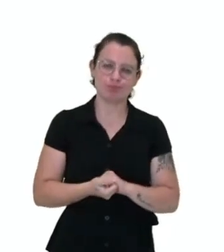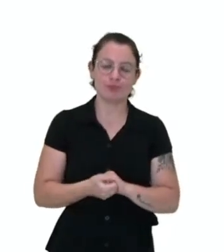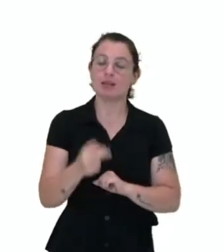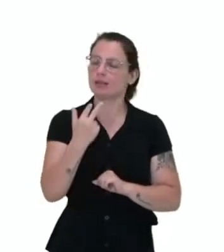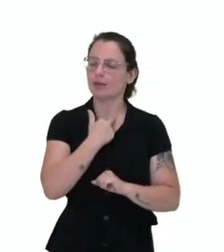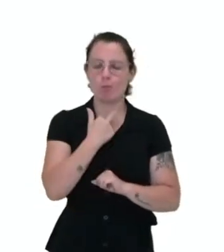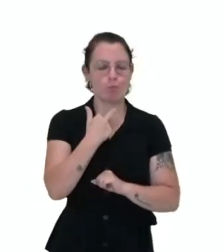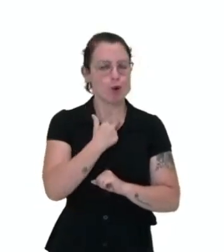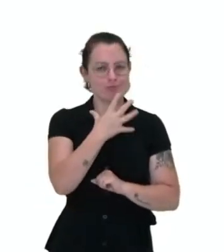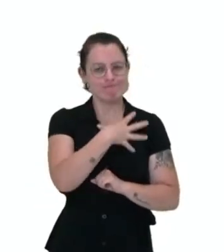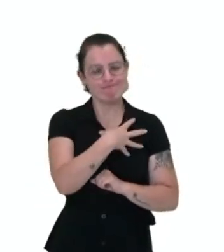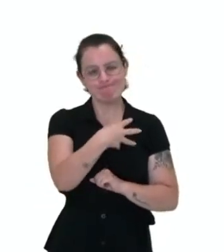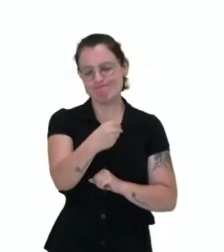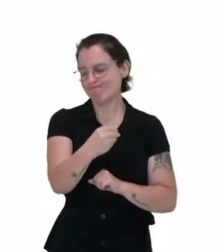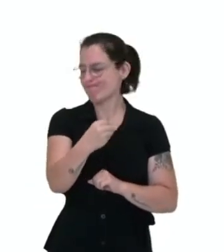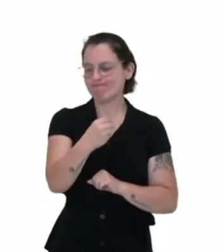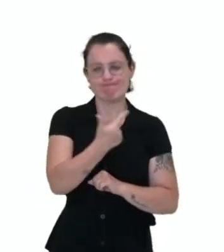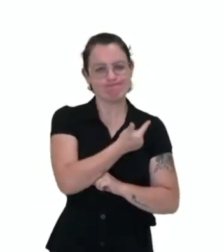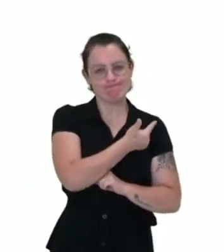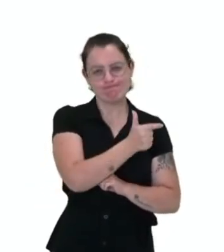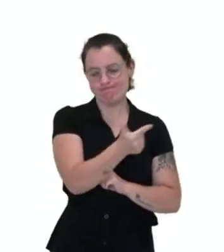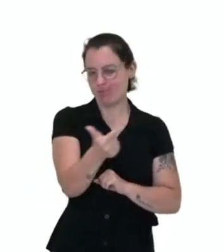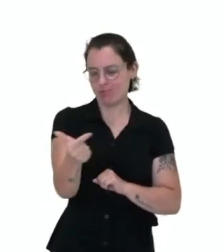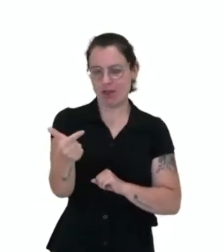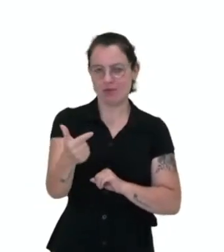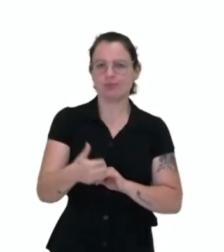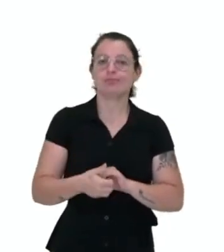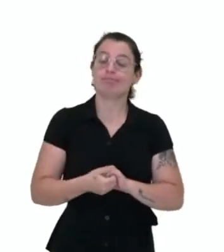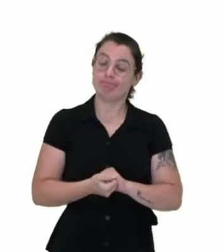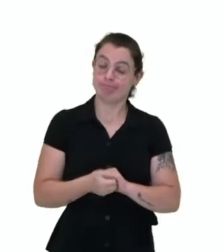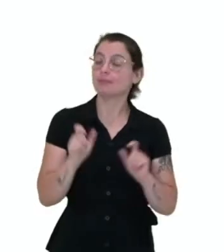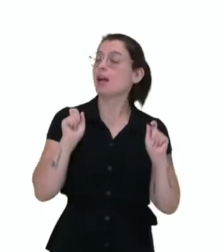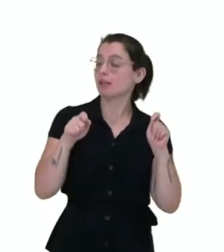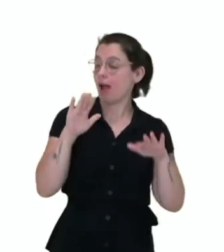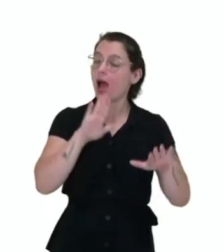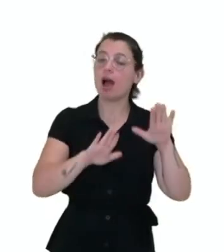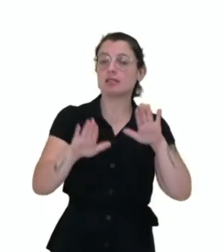essa pessoa não possa ter filhos.